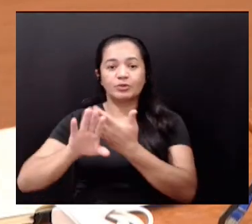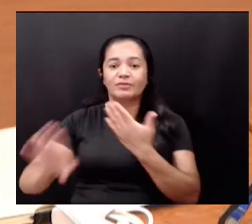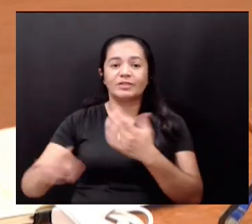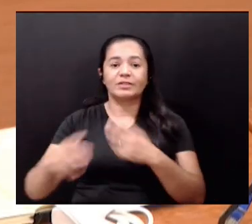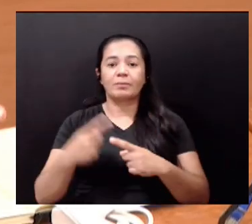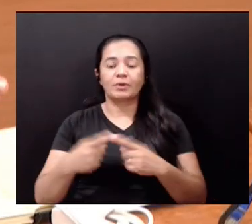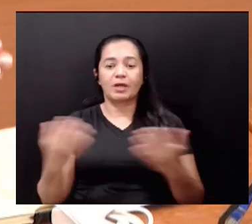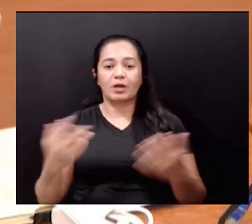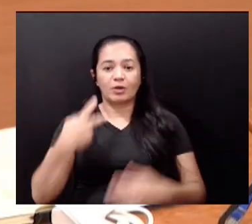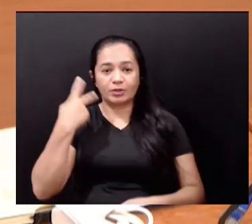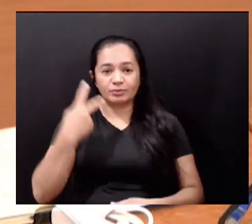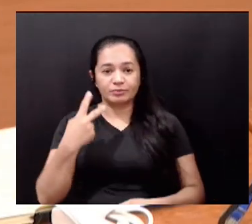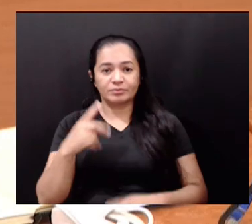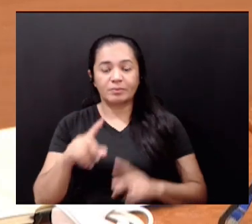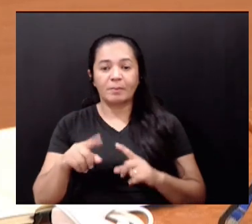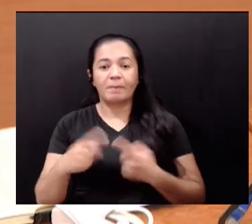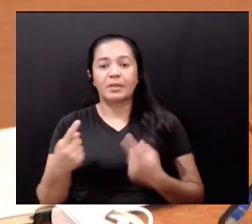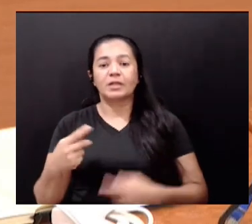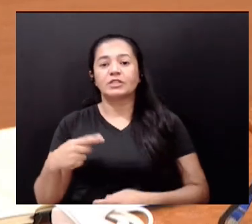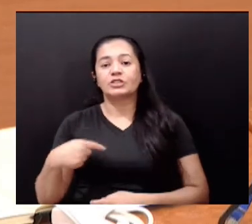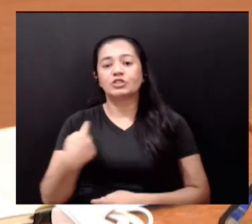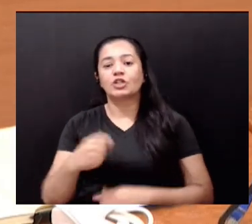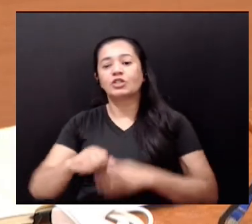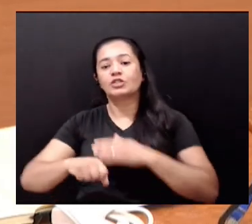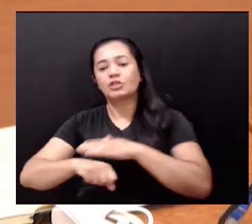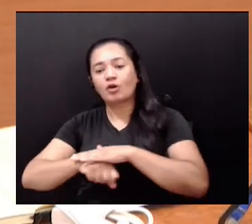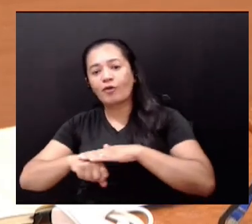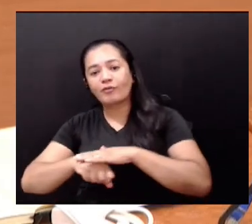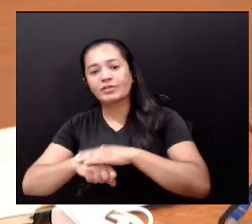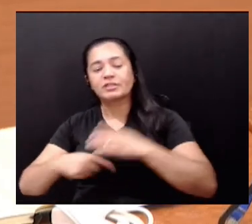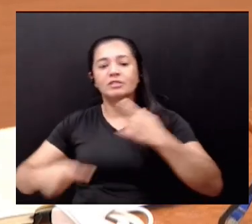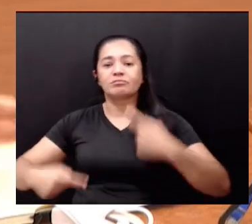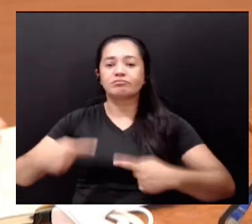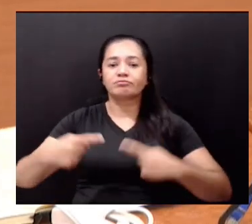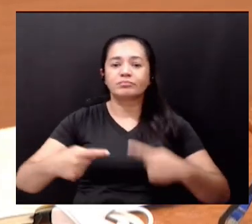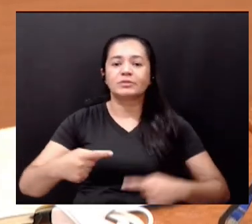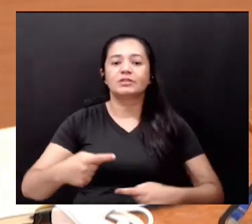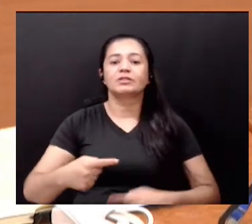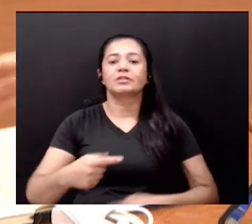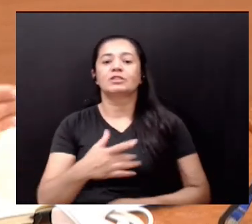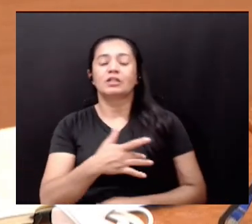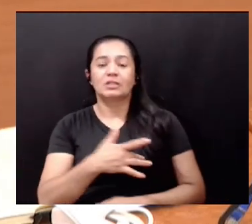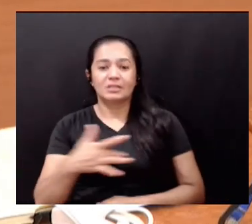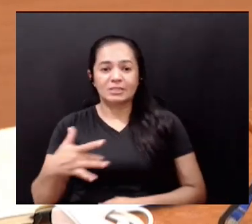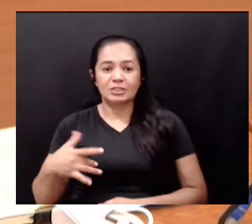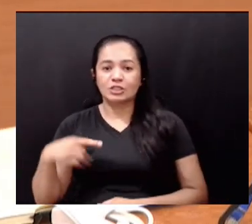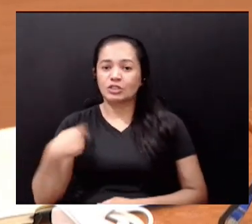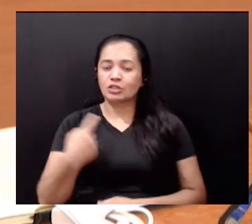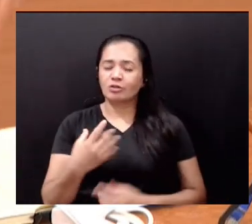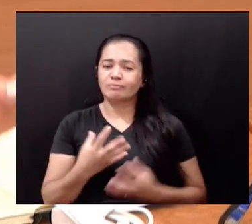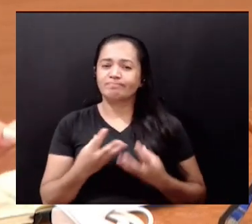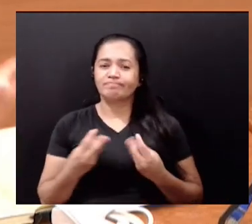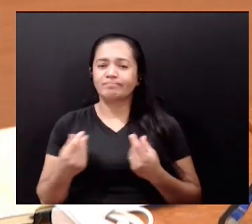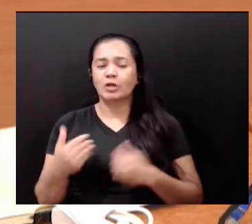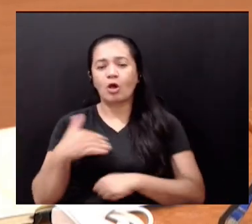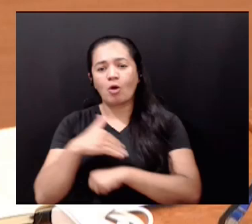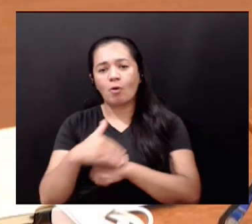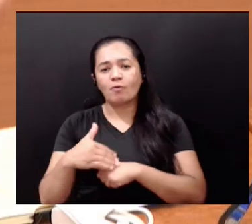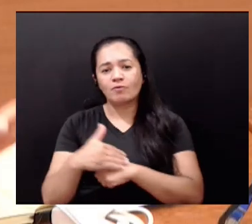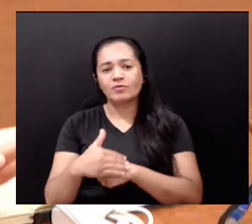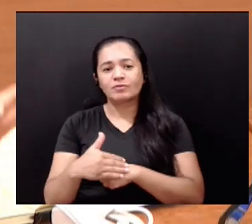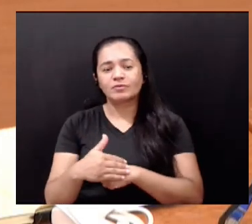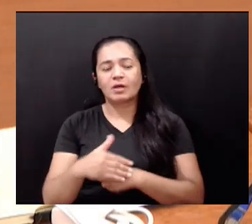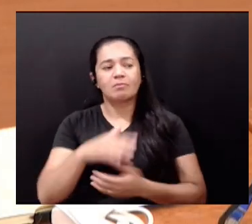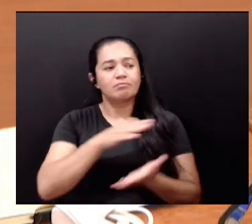discussão com os serviços de saúde sobre as notificações de doença, o SIS-9. Nós sensibilizamos, nós conversamos, nós encaminhamos, quando a